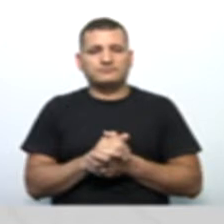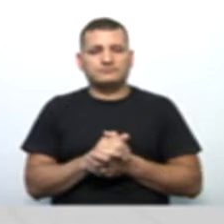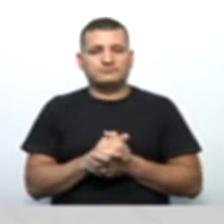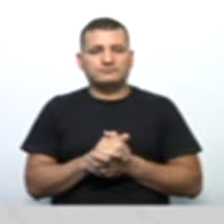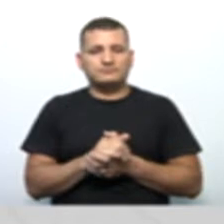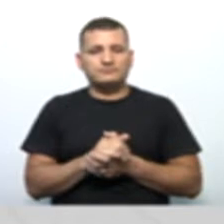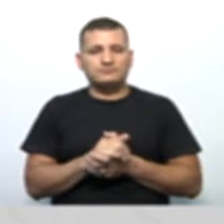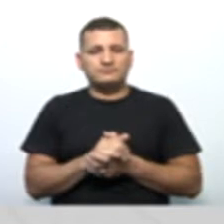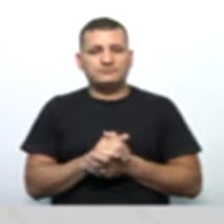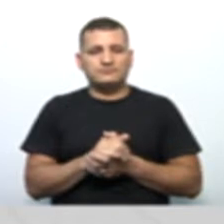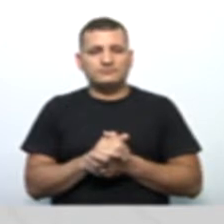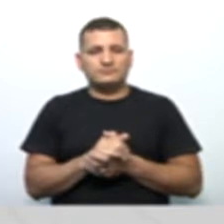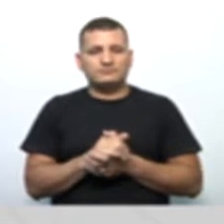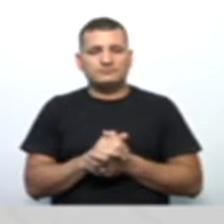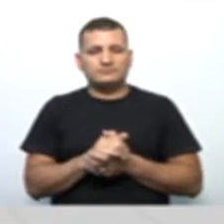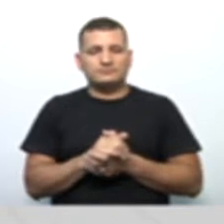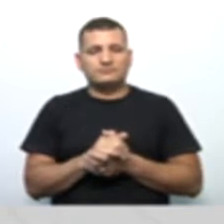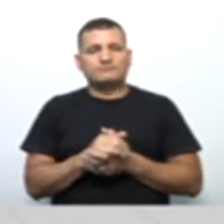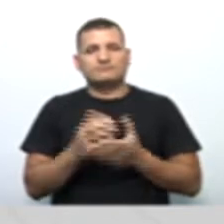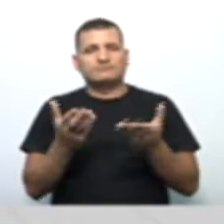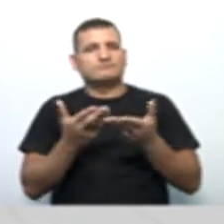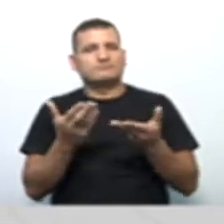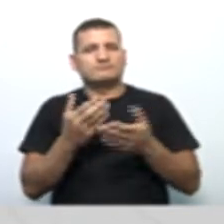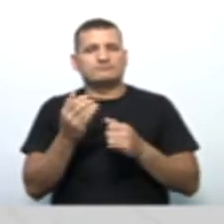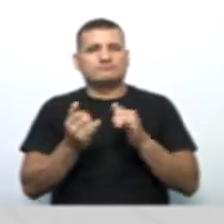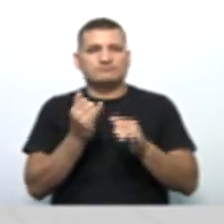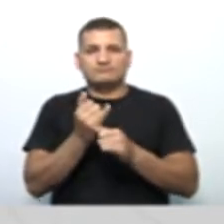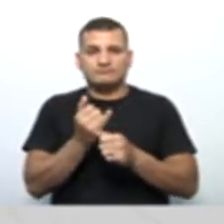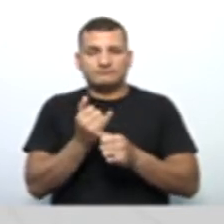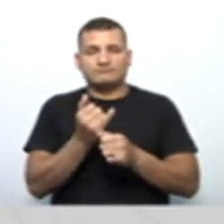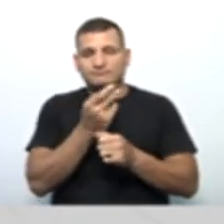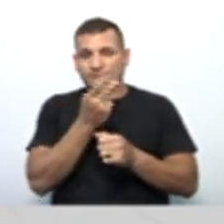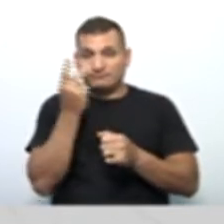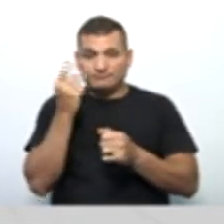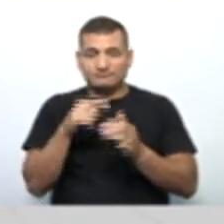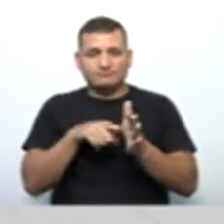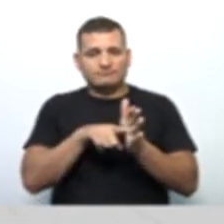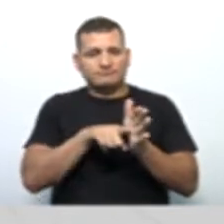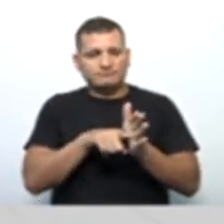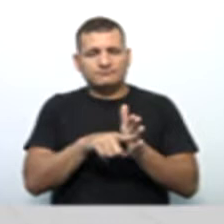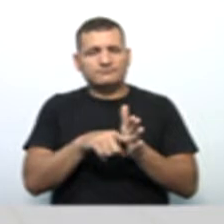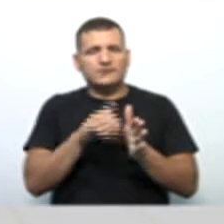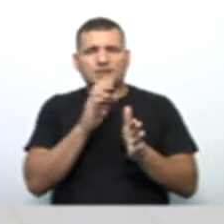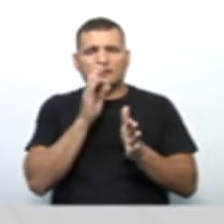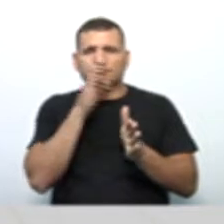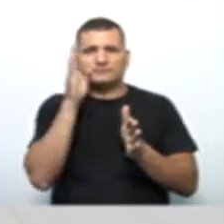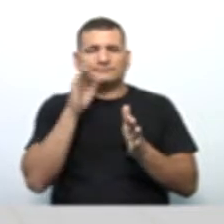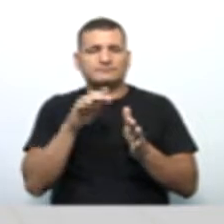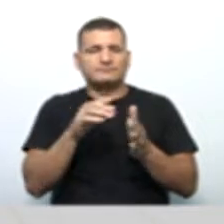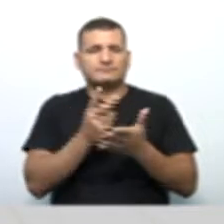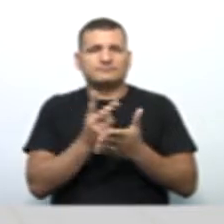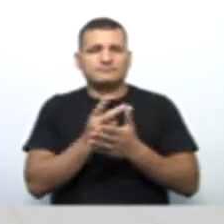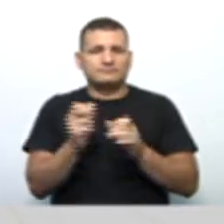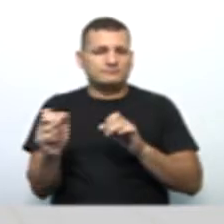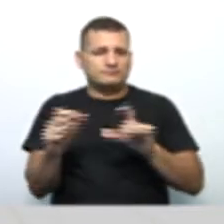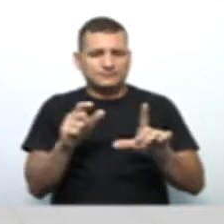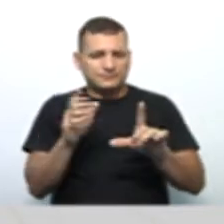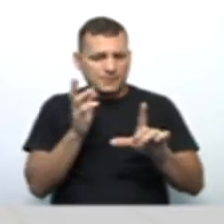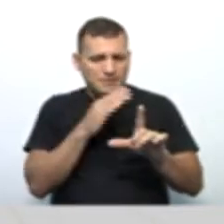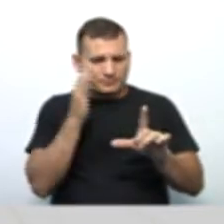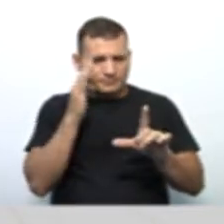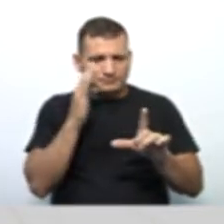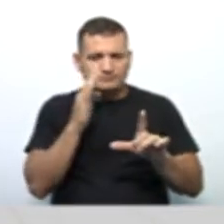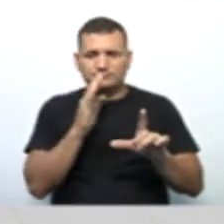problema a gente pensa que vai pesquisar alguma coisa na internet sempre é muito rápido a gente entra já que resolver o nosso problema